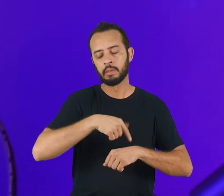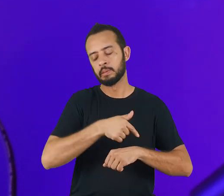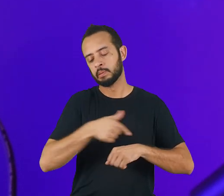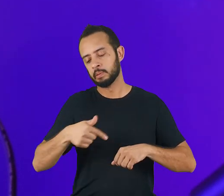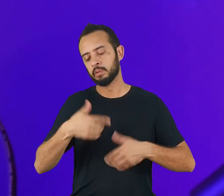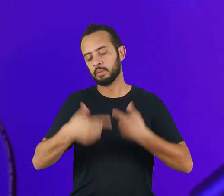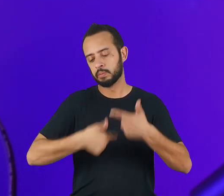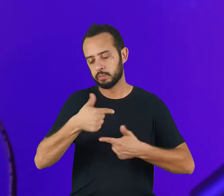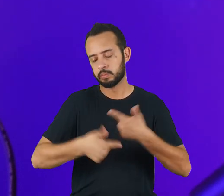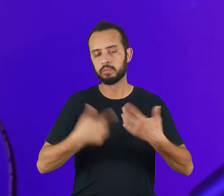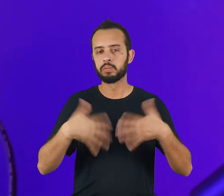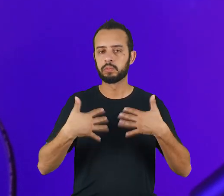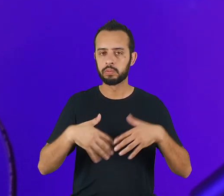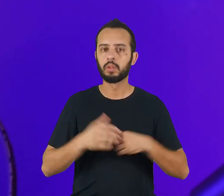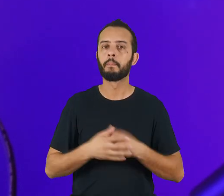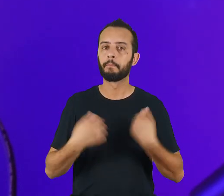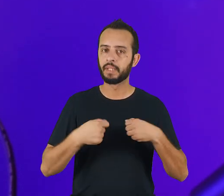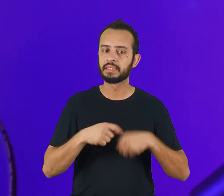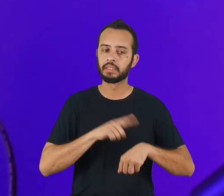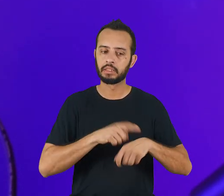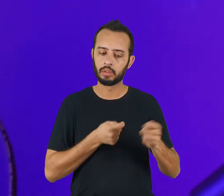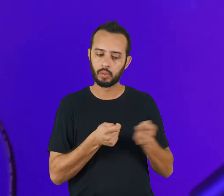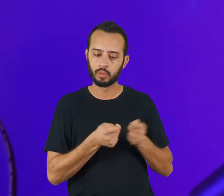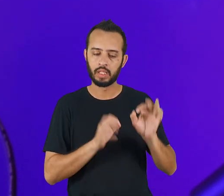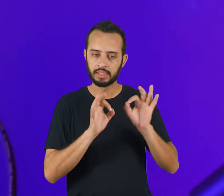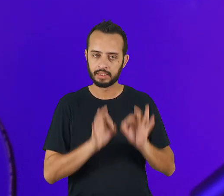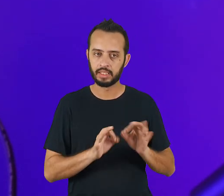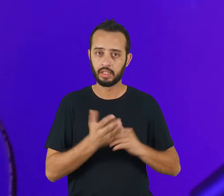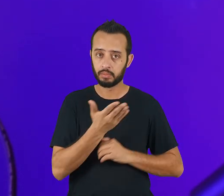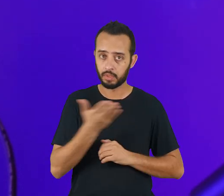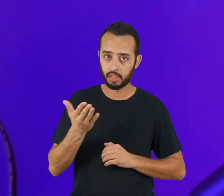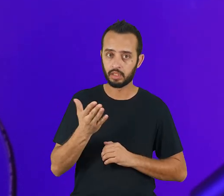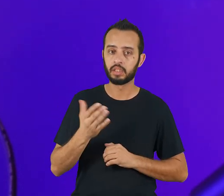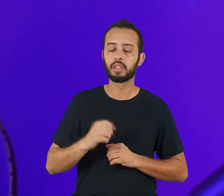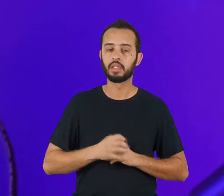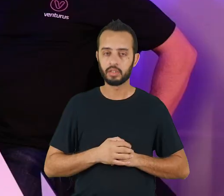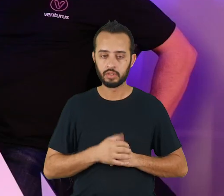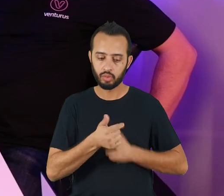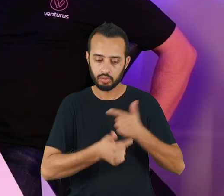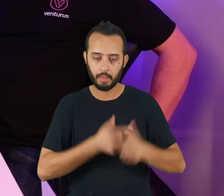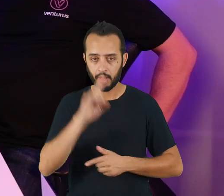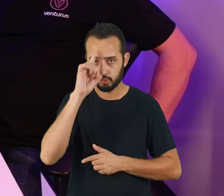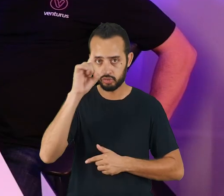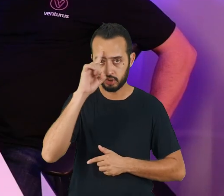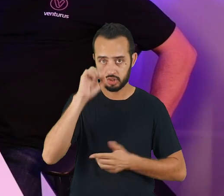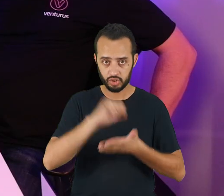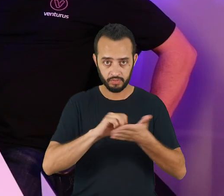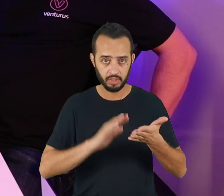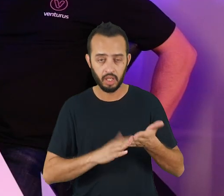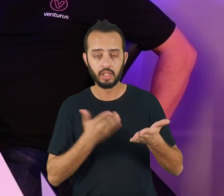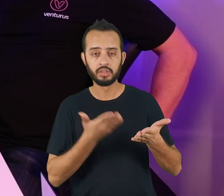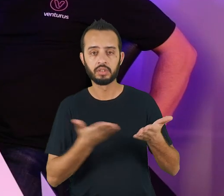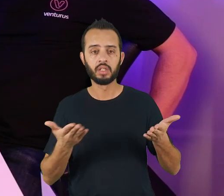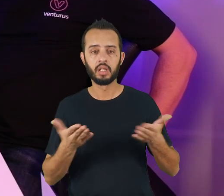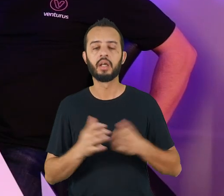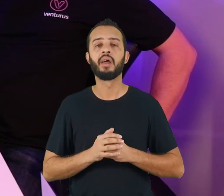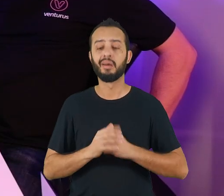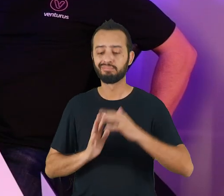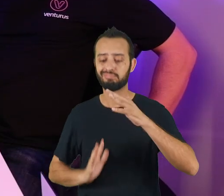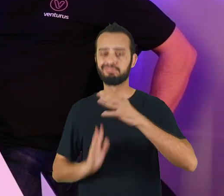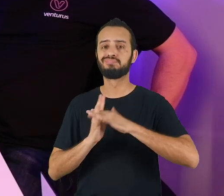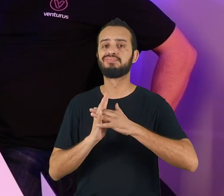precisa ter muito administração do seu tempo ali para que as suas atividades do dia a dia não eh